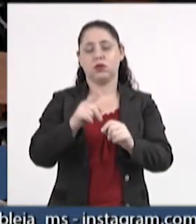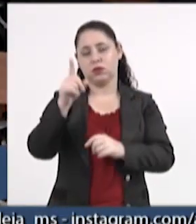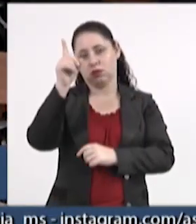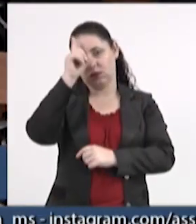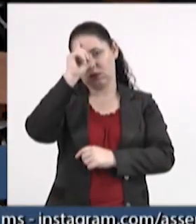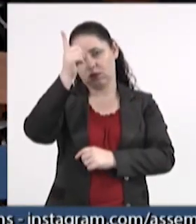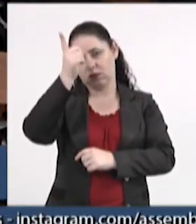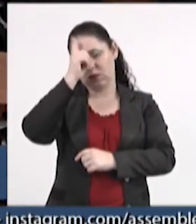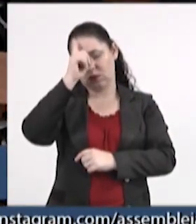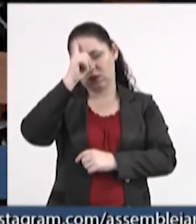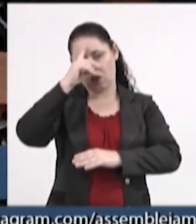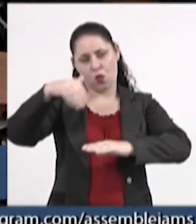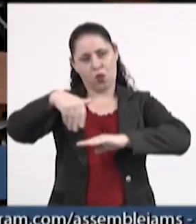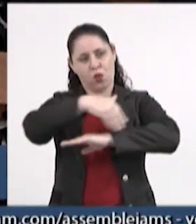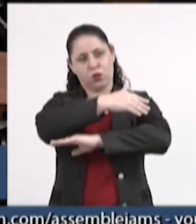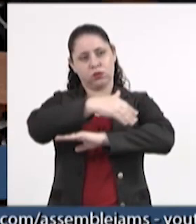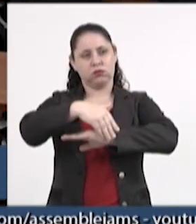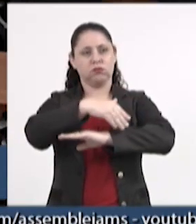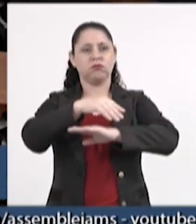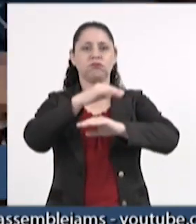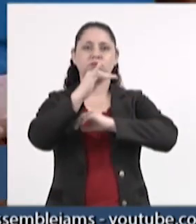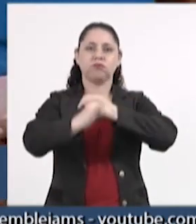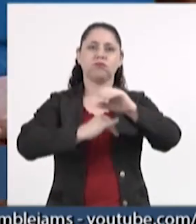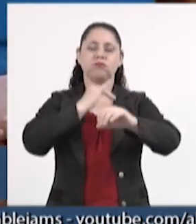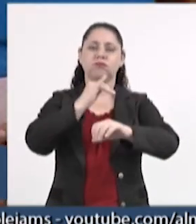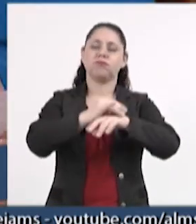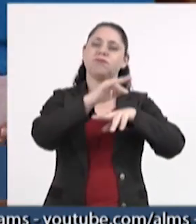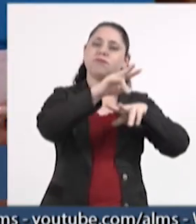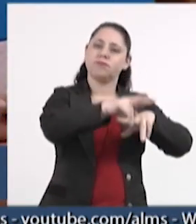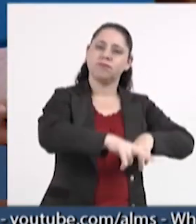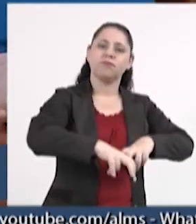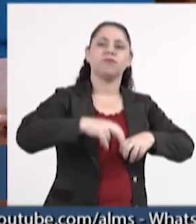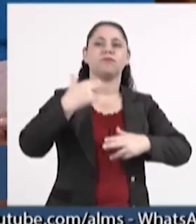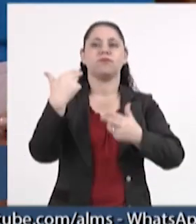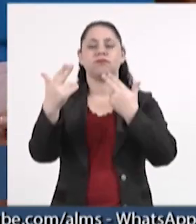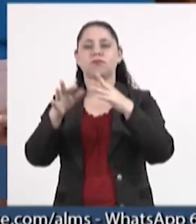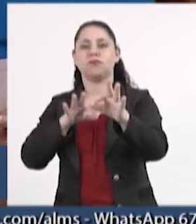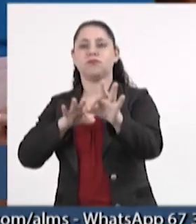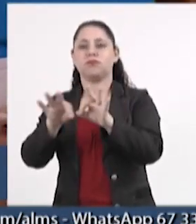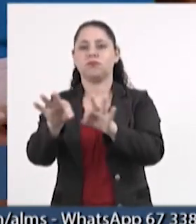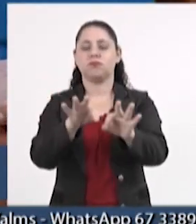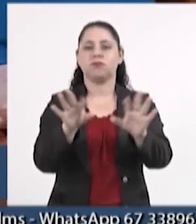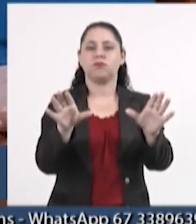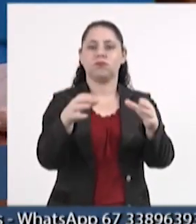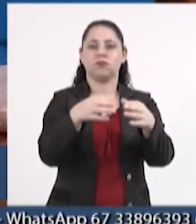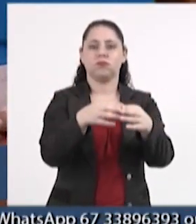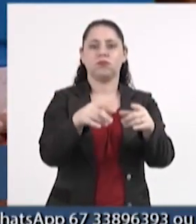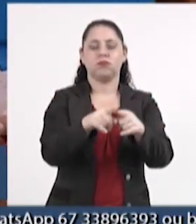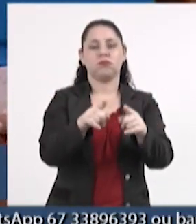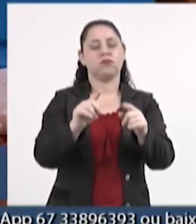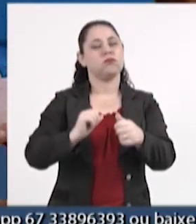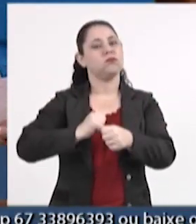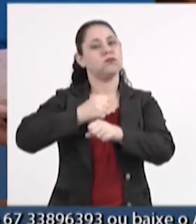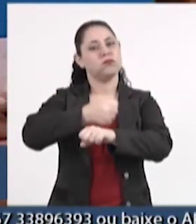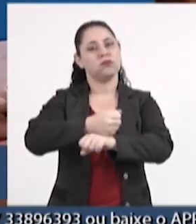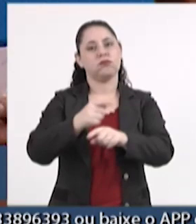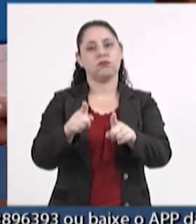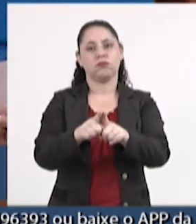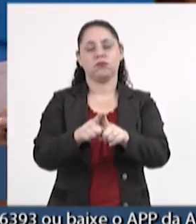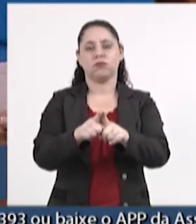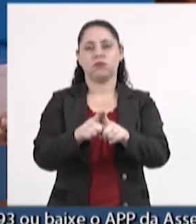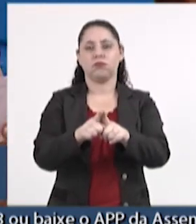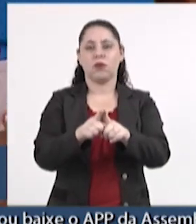cotidianamente estamos nas ruas, nas redes, nos campos e nas cidades, organizadas coletivamente para o enfrentamento